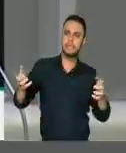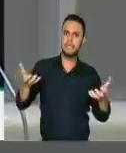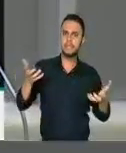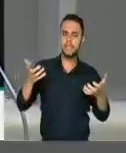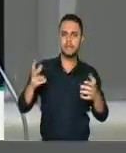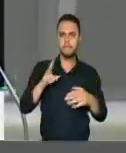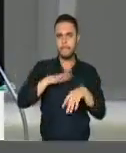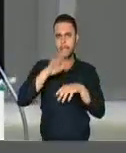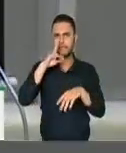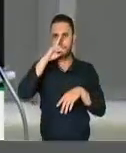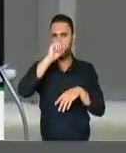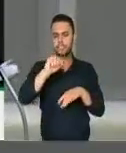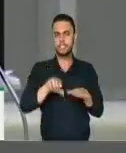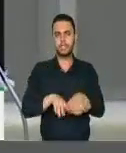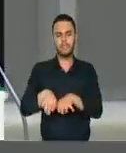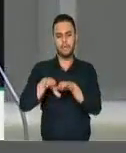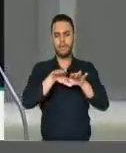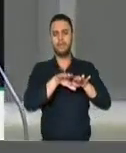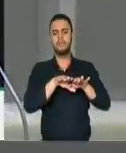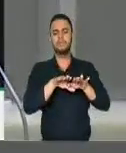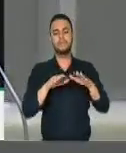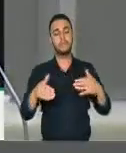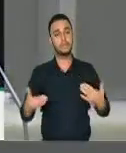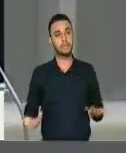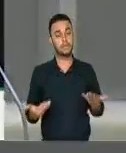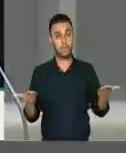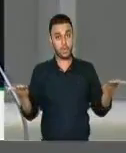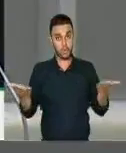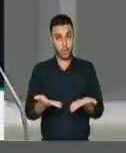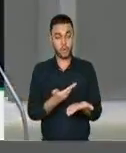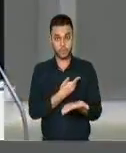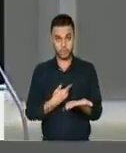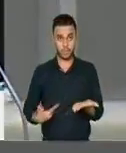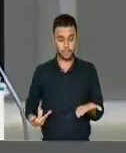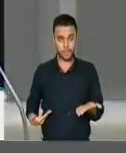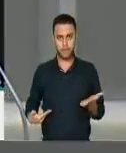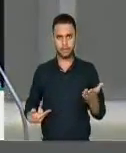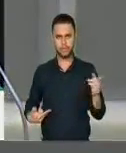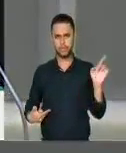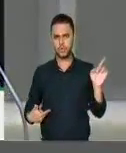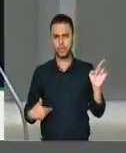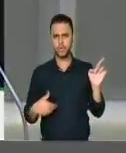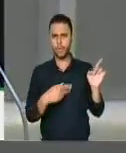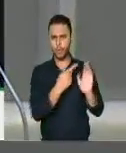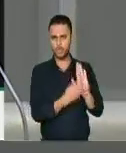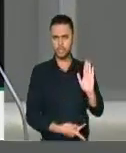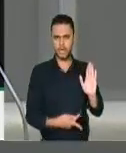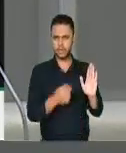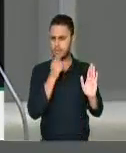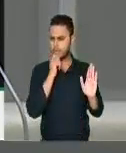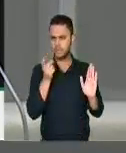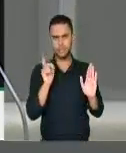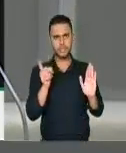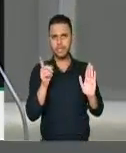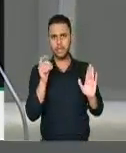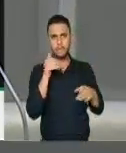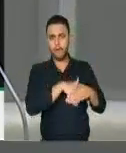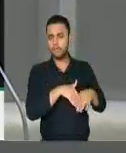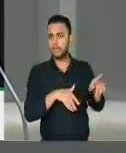a democracia. O atual governo, cujo projeto não foi aprovado pelas urnas,